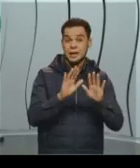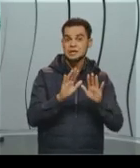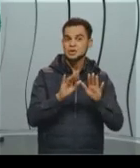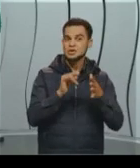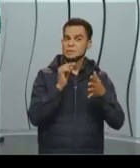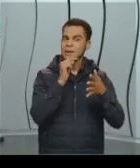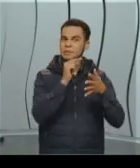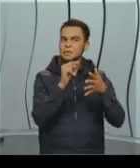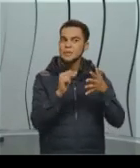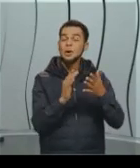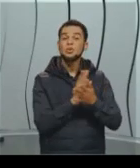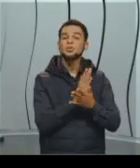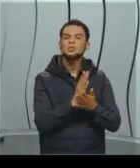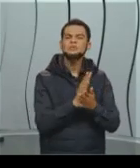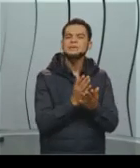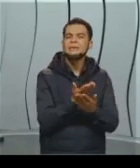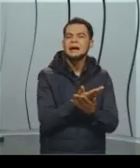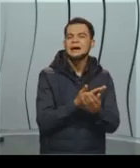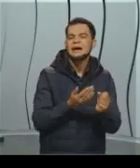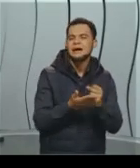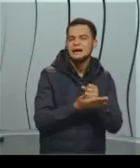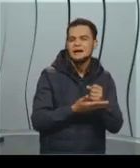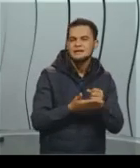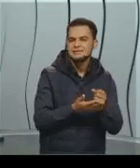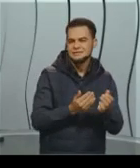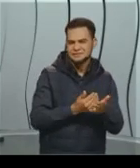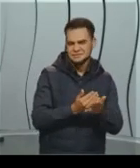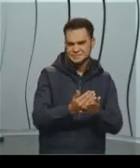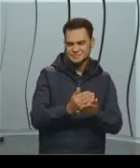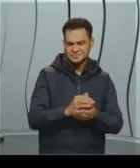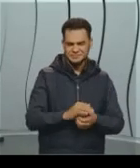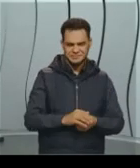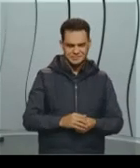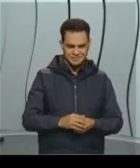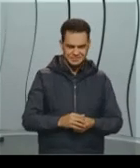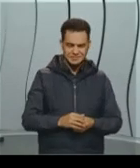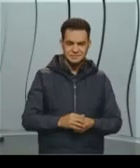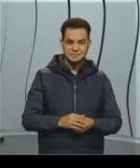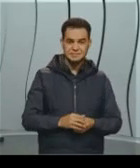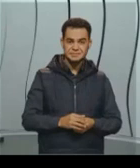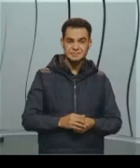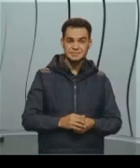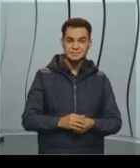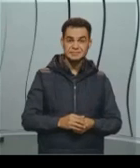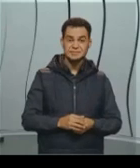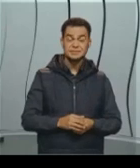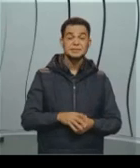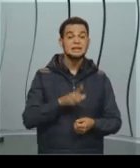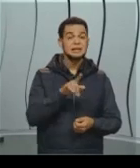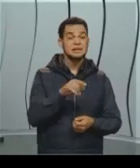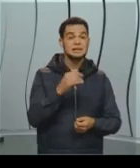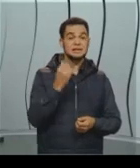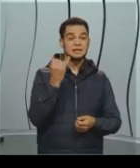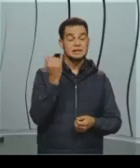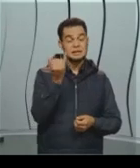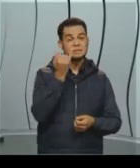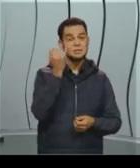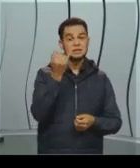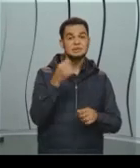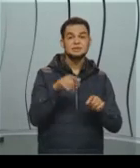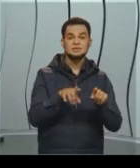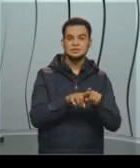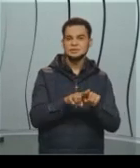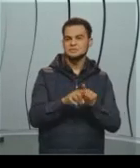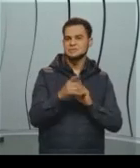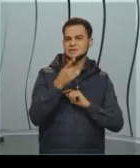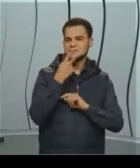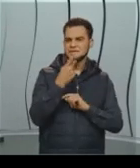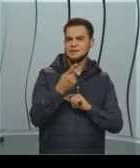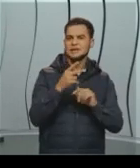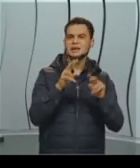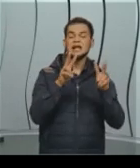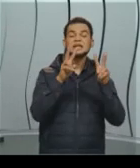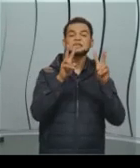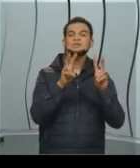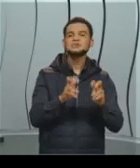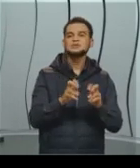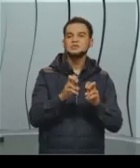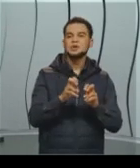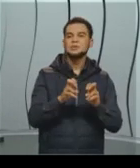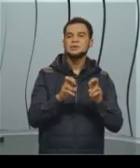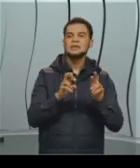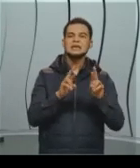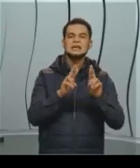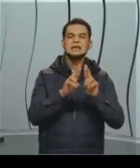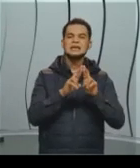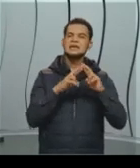Importante mencionar também os reinos africanos. E essa menção, ela vem fazer um contraponto também com a visão de